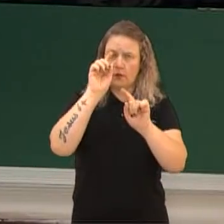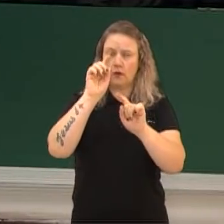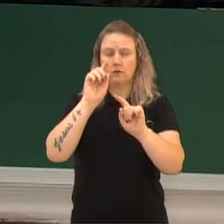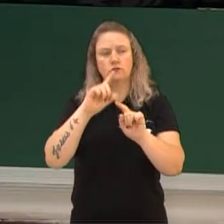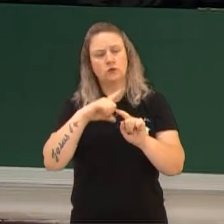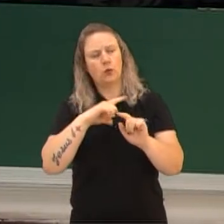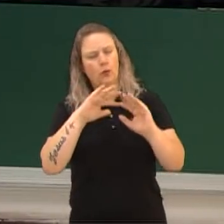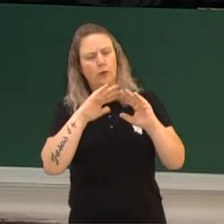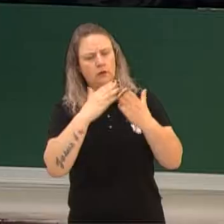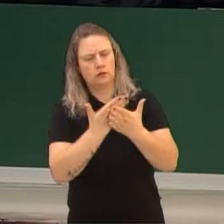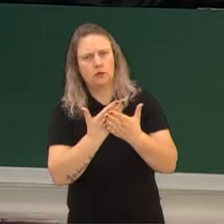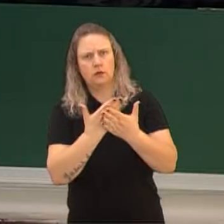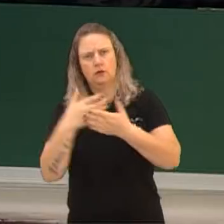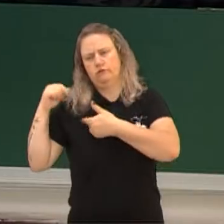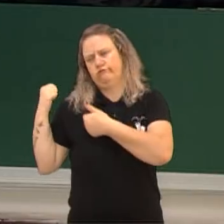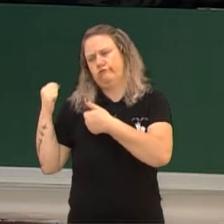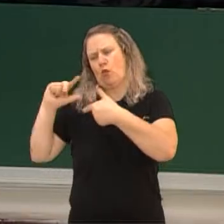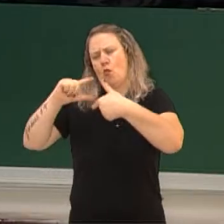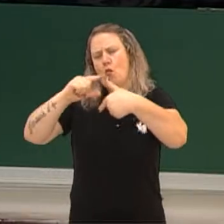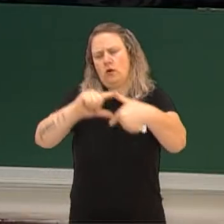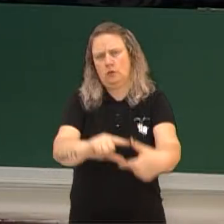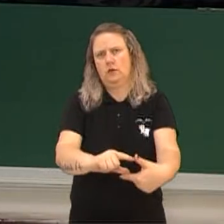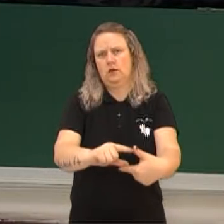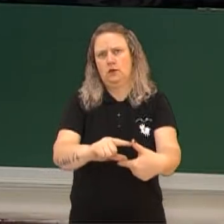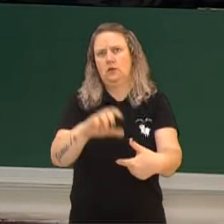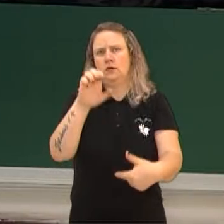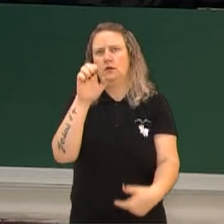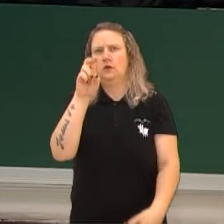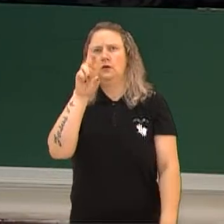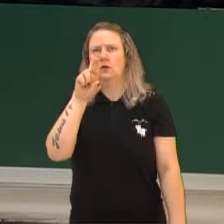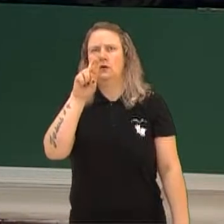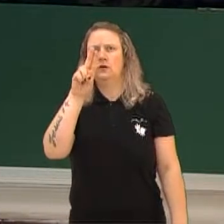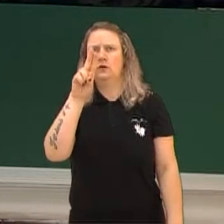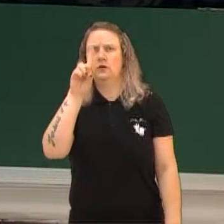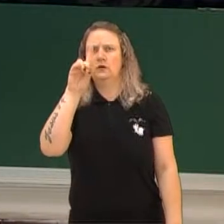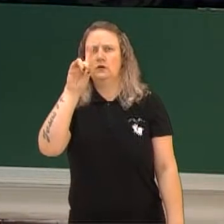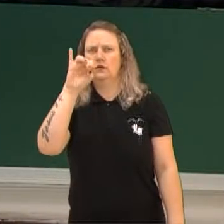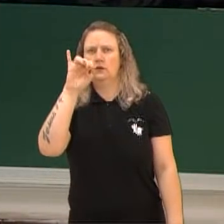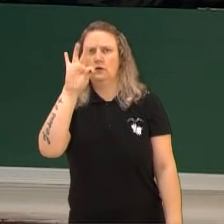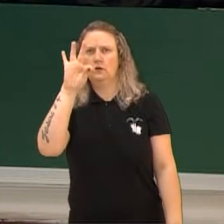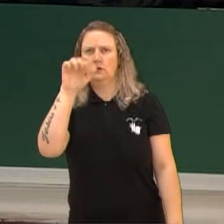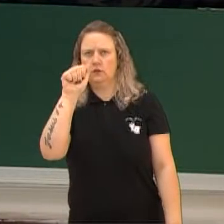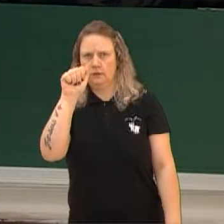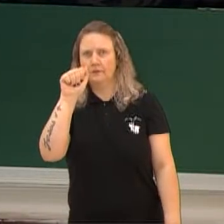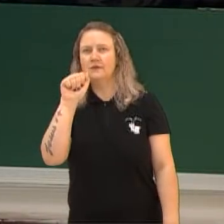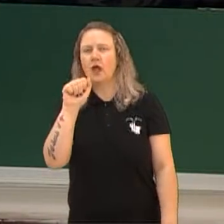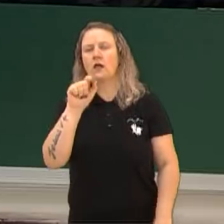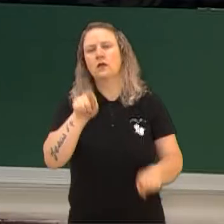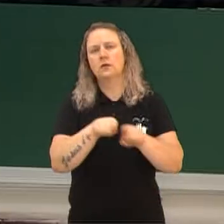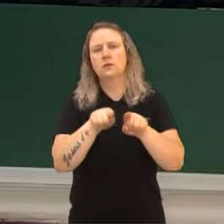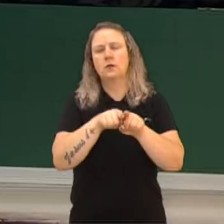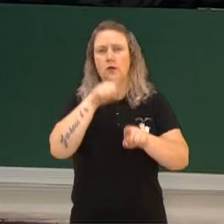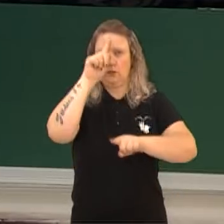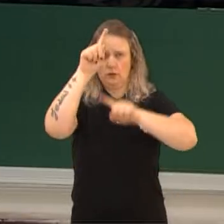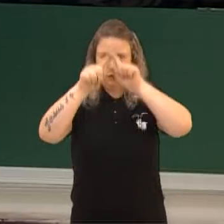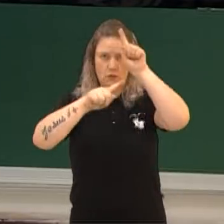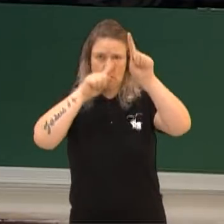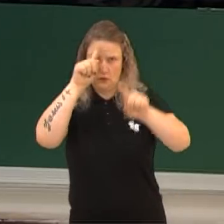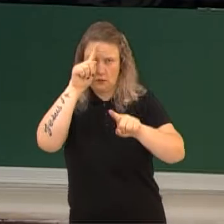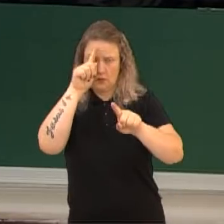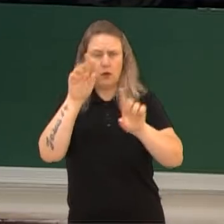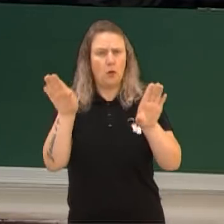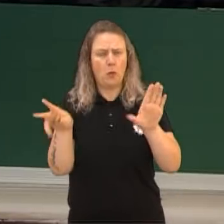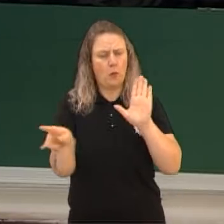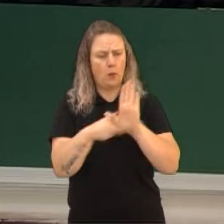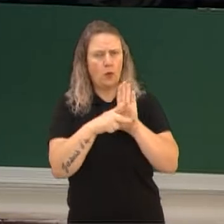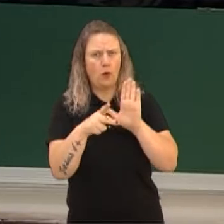escola clássica, né, de uma escola erudita, como se é dito, quanto as ideias e a aprendizagem